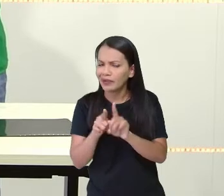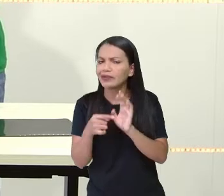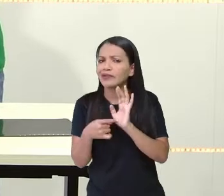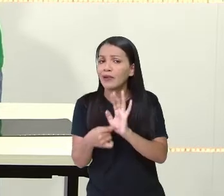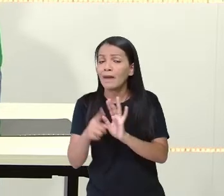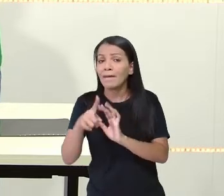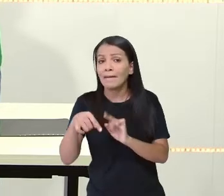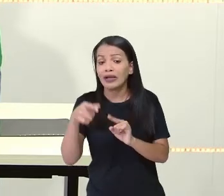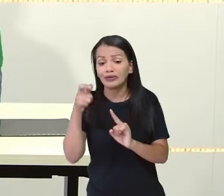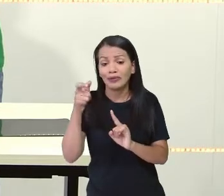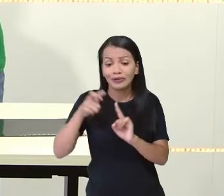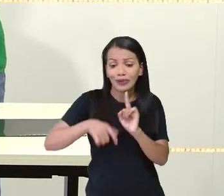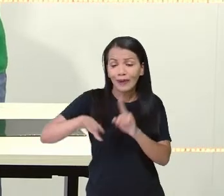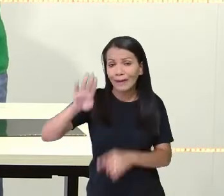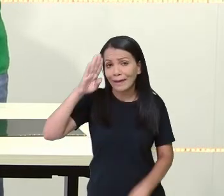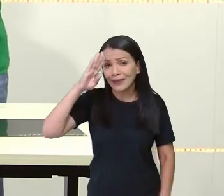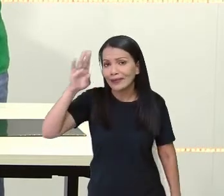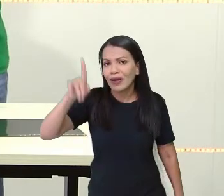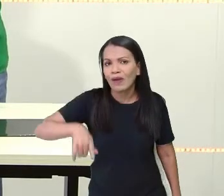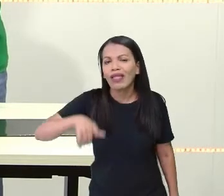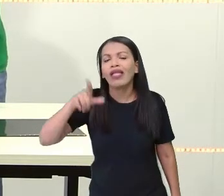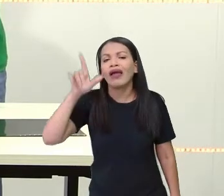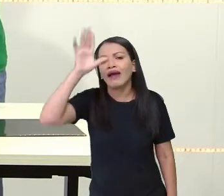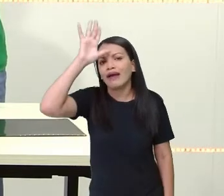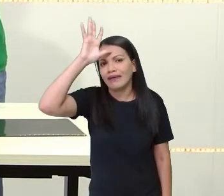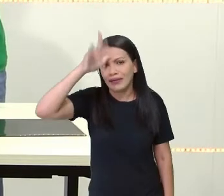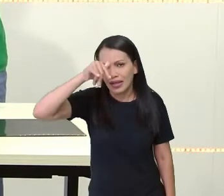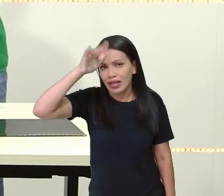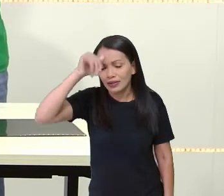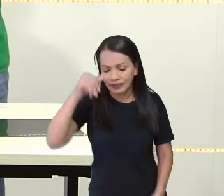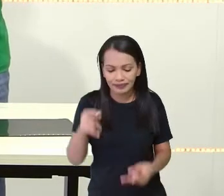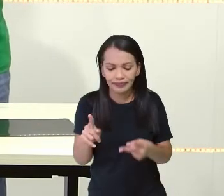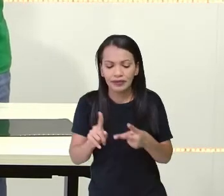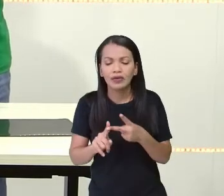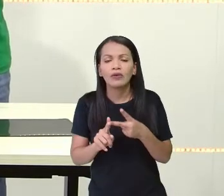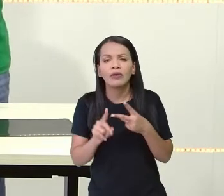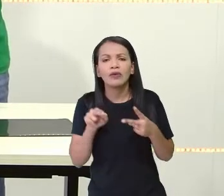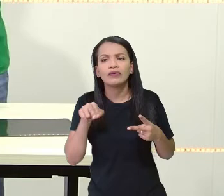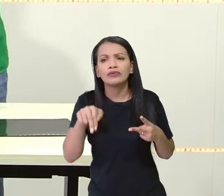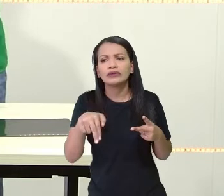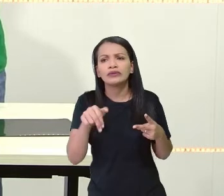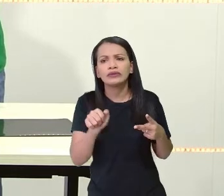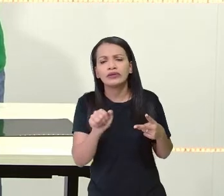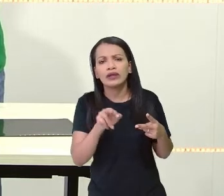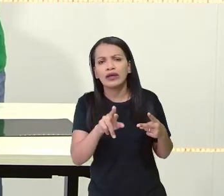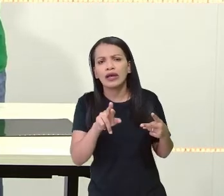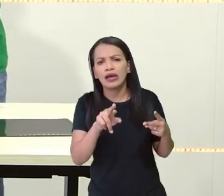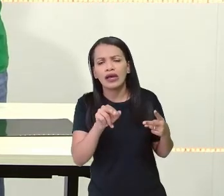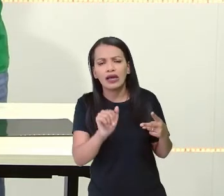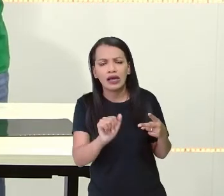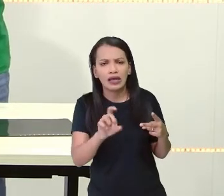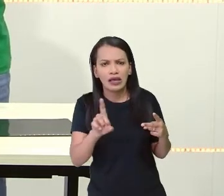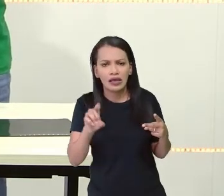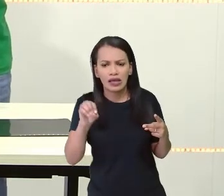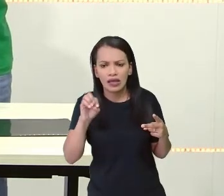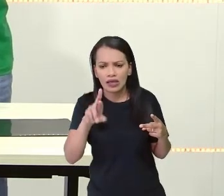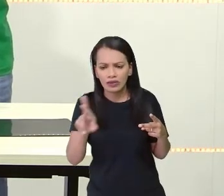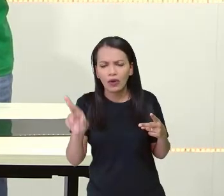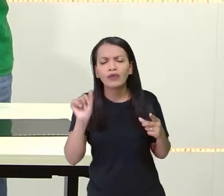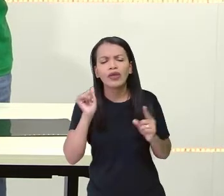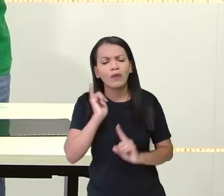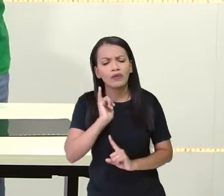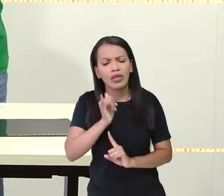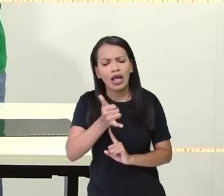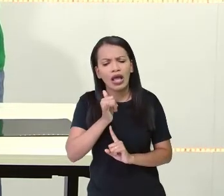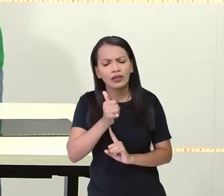o principal é a galinha, tá? Depois tem um narrador, que tudo indica ser um narrador